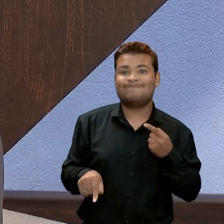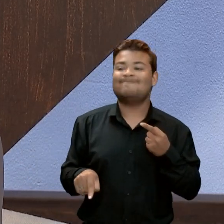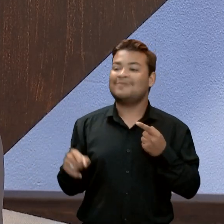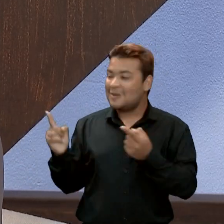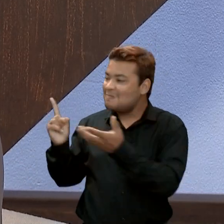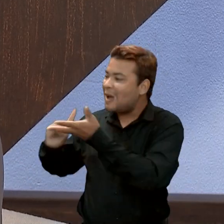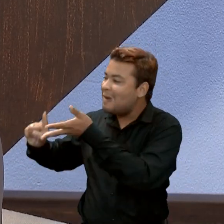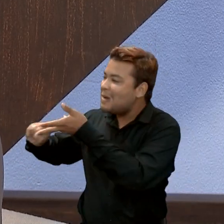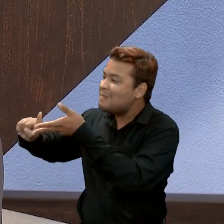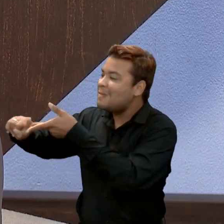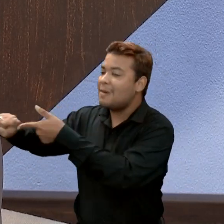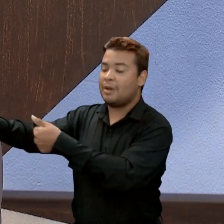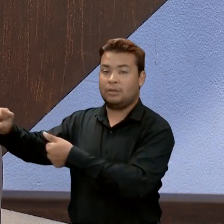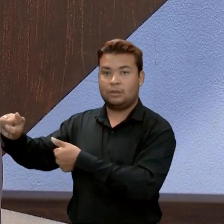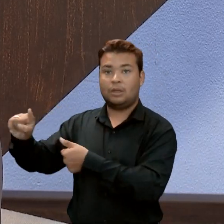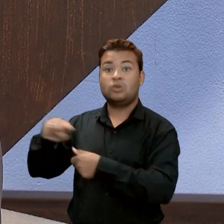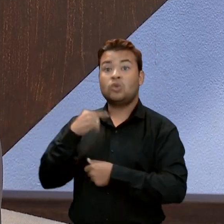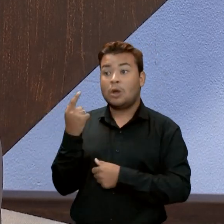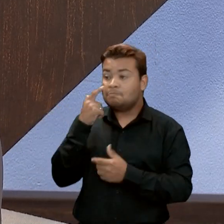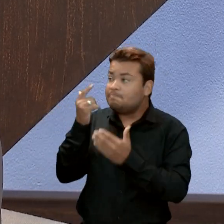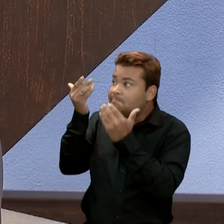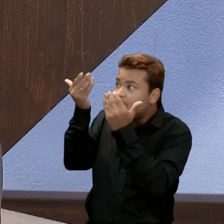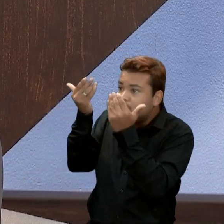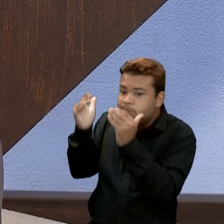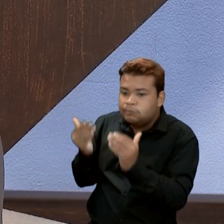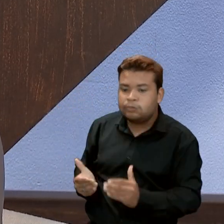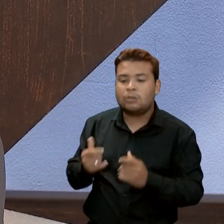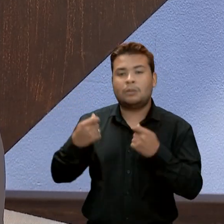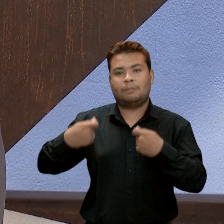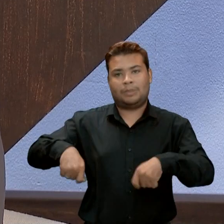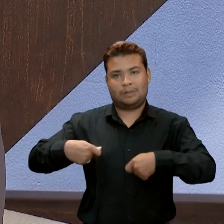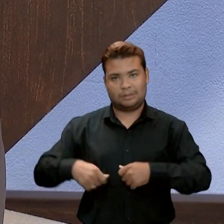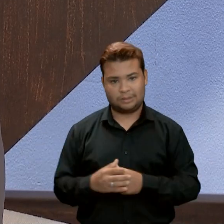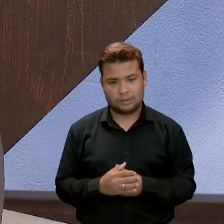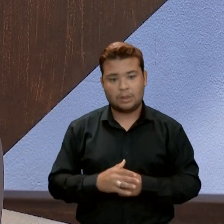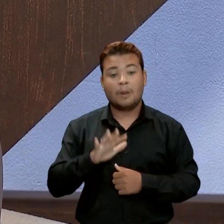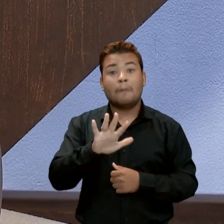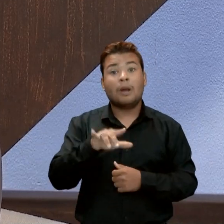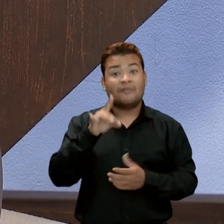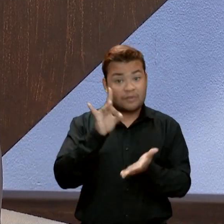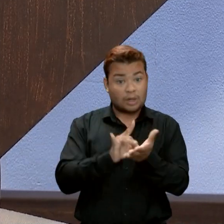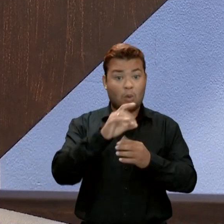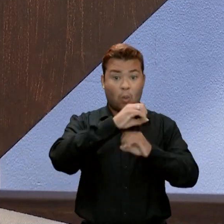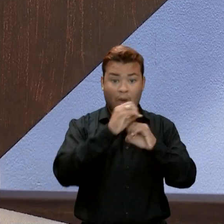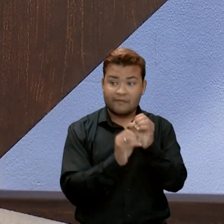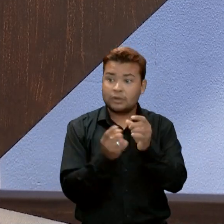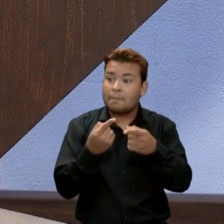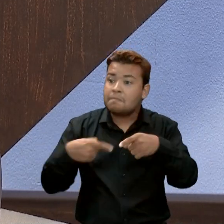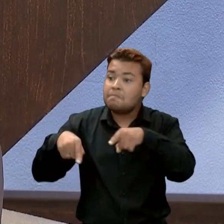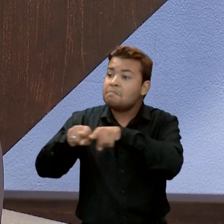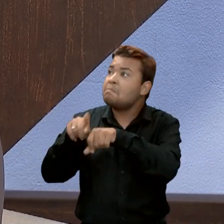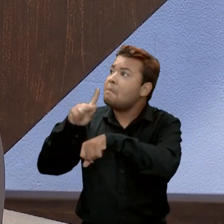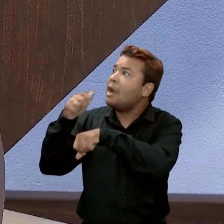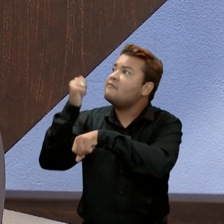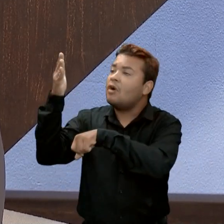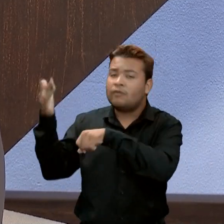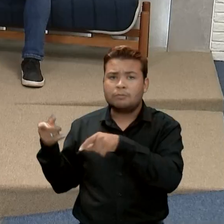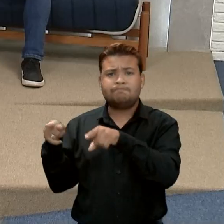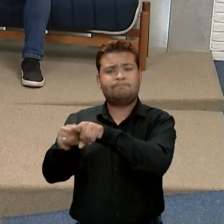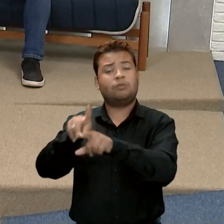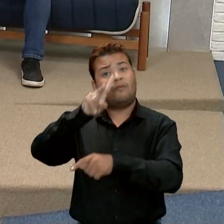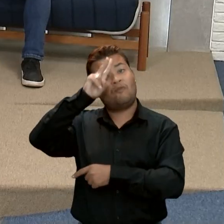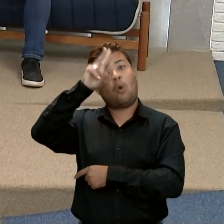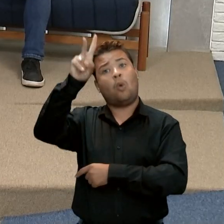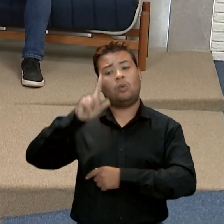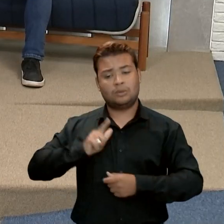desse contexto, ele deve ser analisado, mas a internacionalização é forte dentro da UFG. Muito importante. E eu queria só